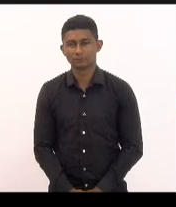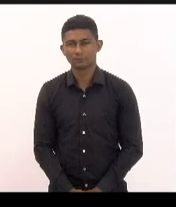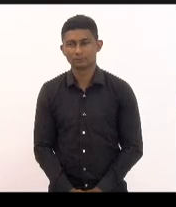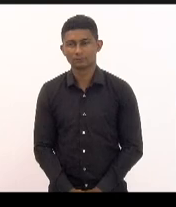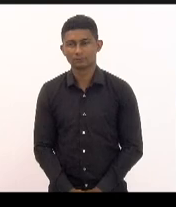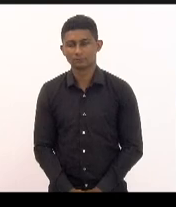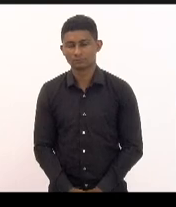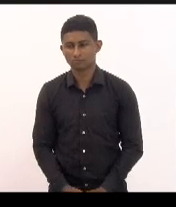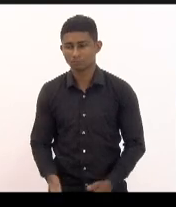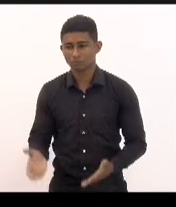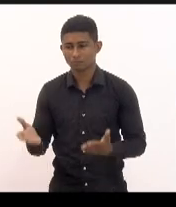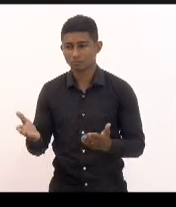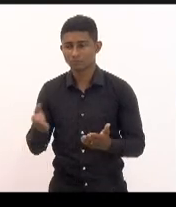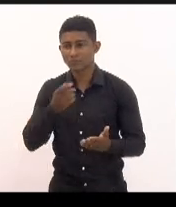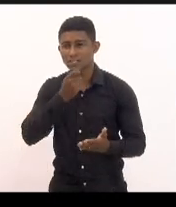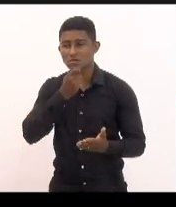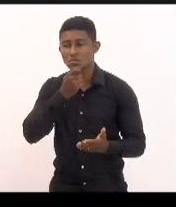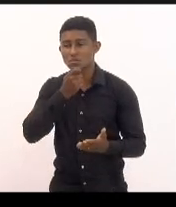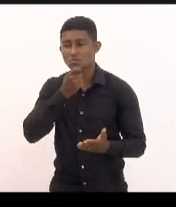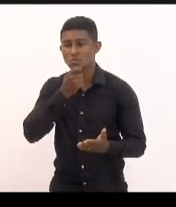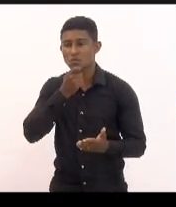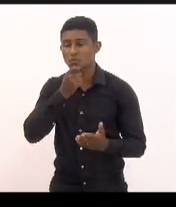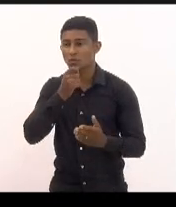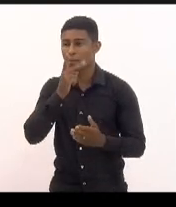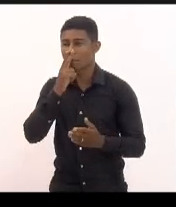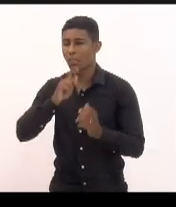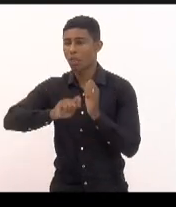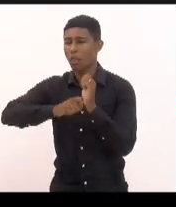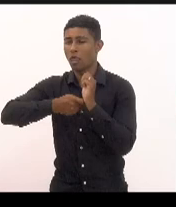Deputada Célia, o seu som está fechado.